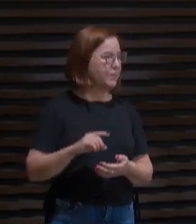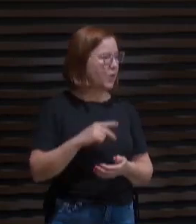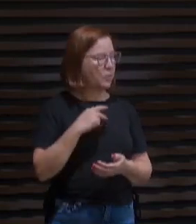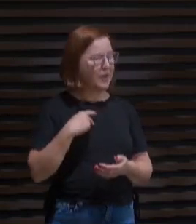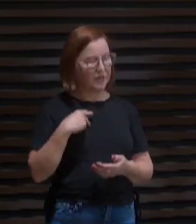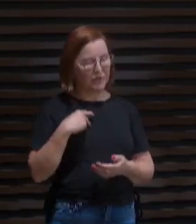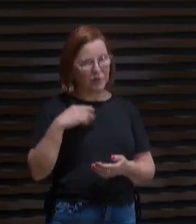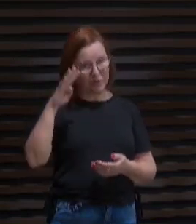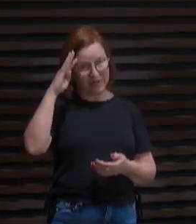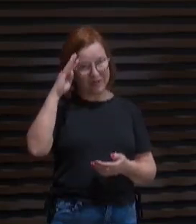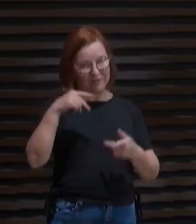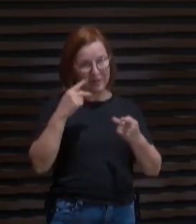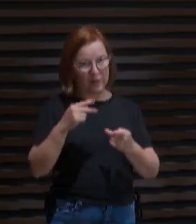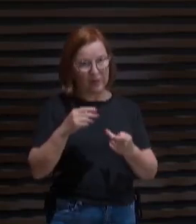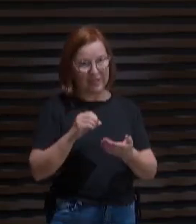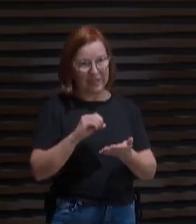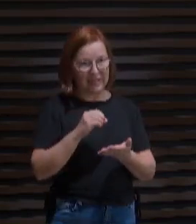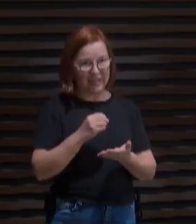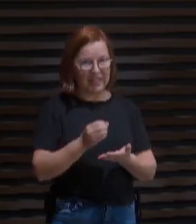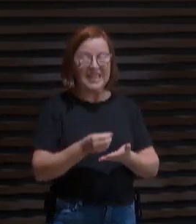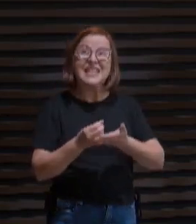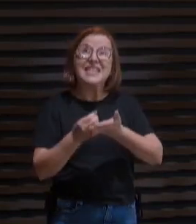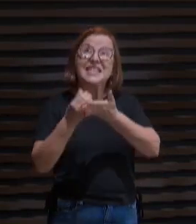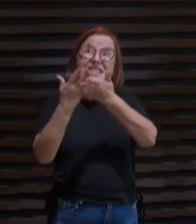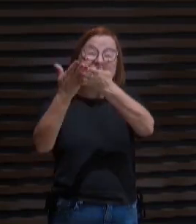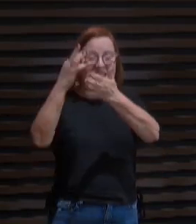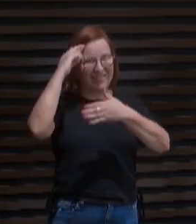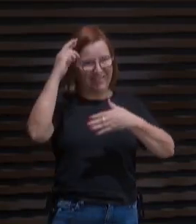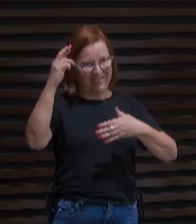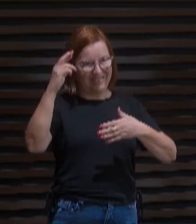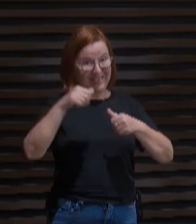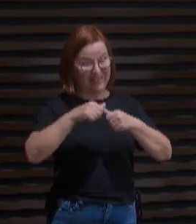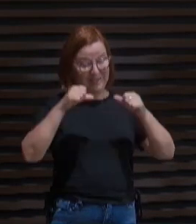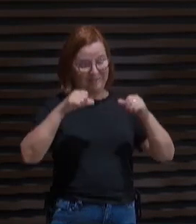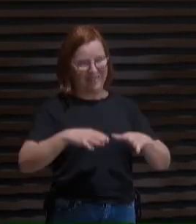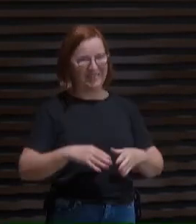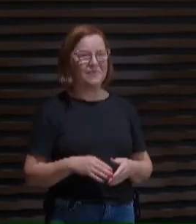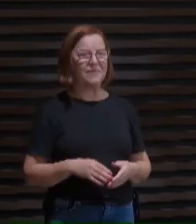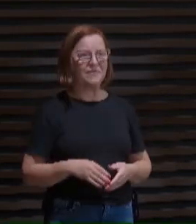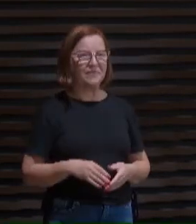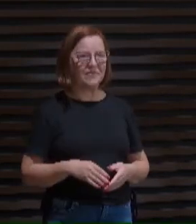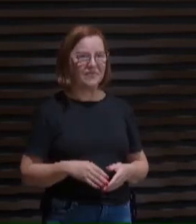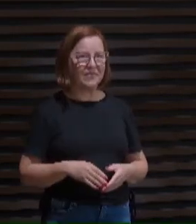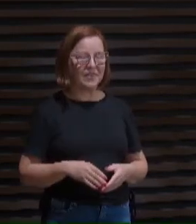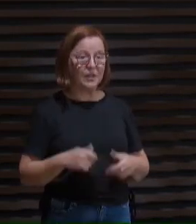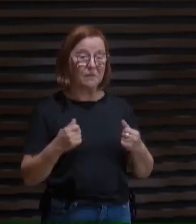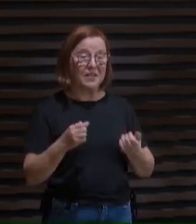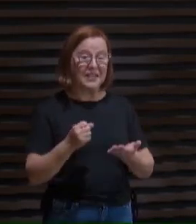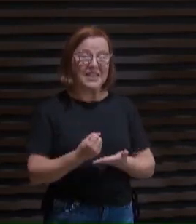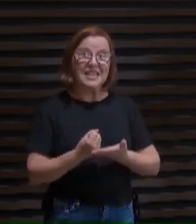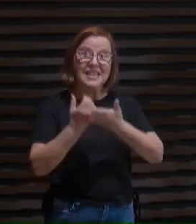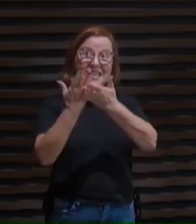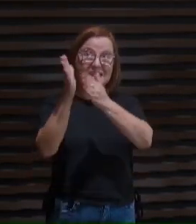entrega. Diz que foi uma bênção. E é isso, vida cristã é entrega.